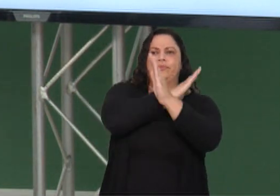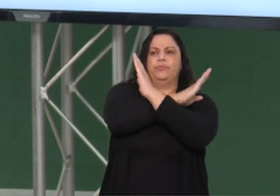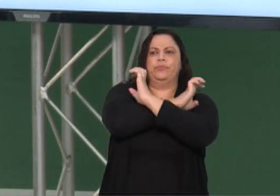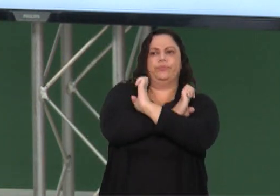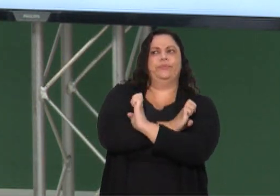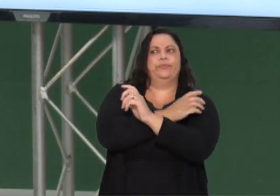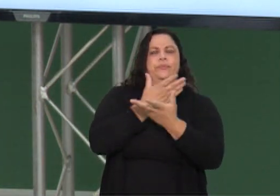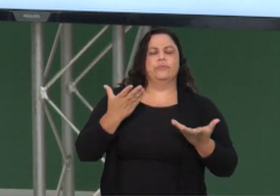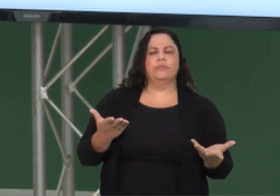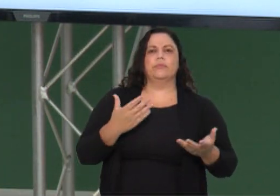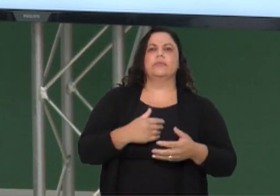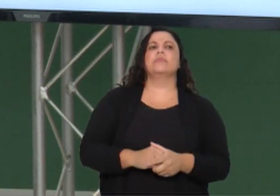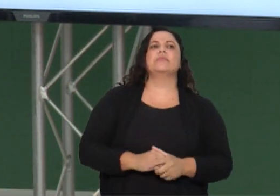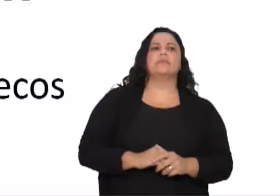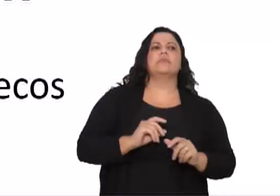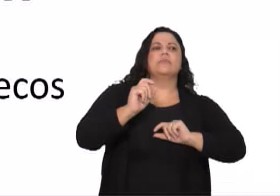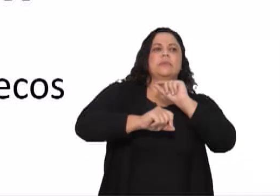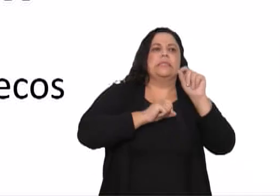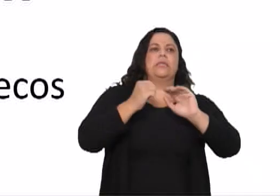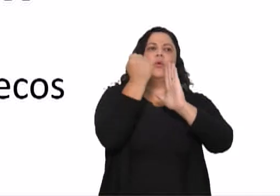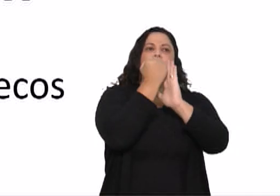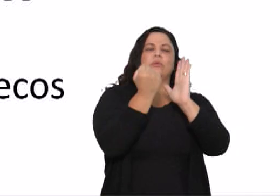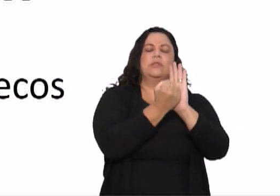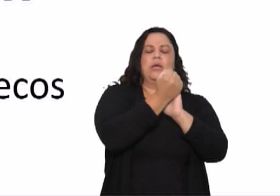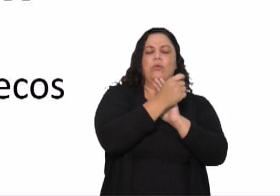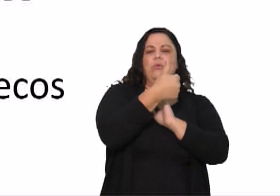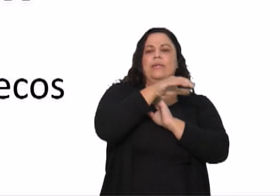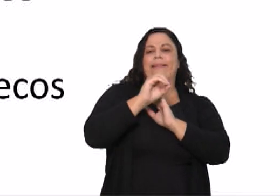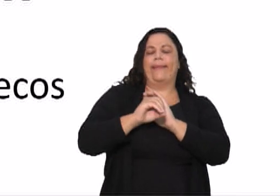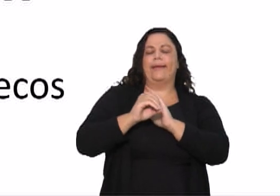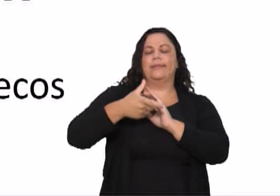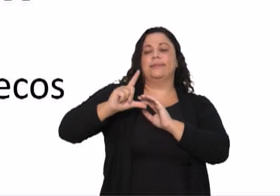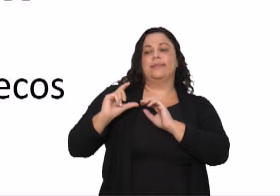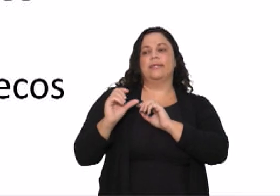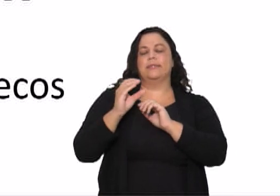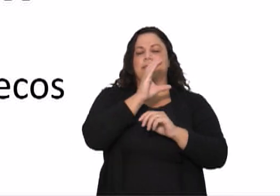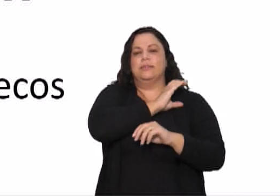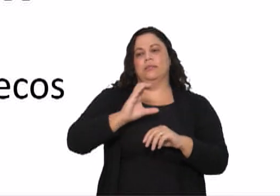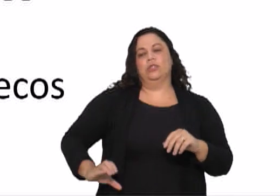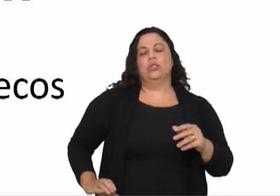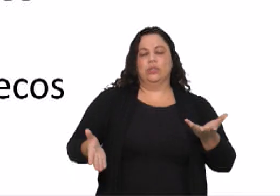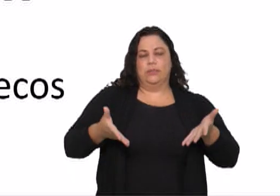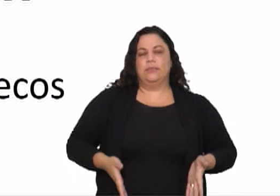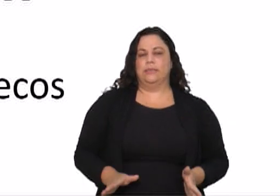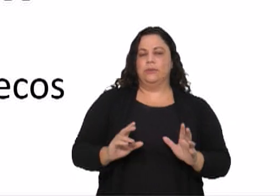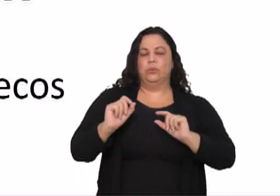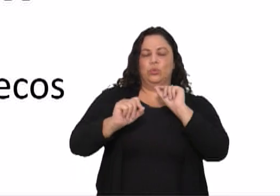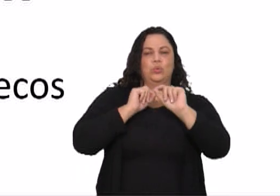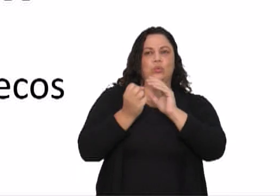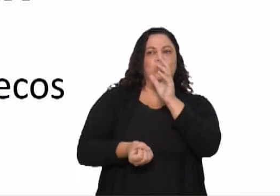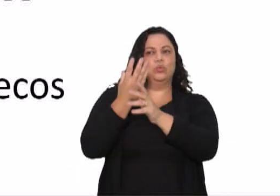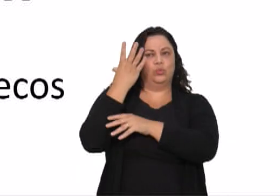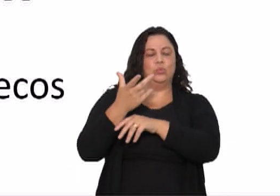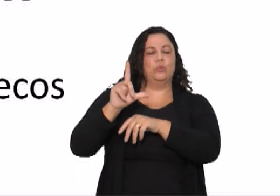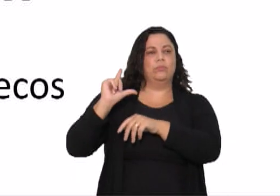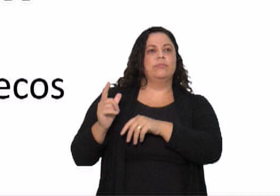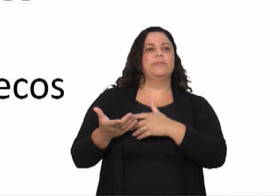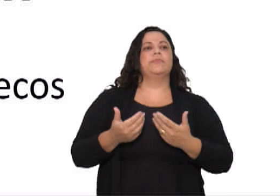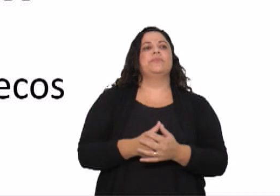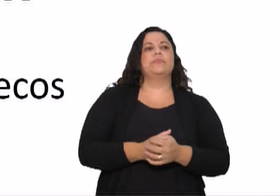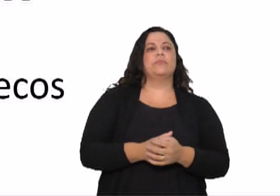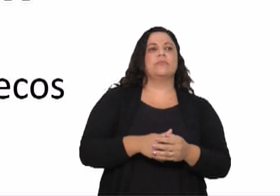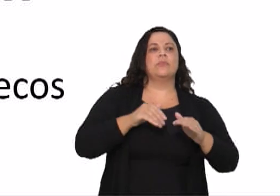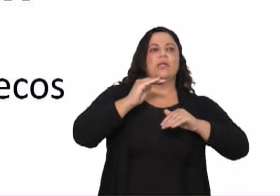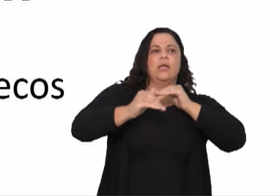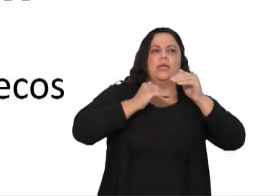origem dórica, surgiram entre os séculos 10 e 9 a.C., na região do Peloponeso. Eles fundaram, os